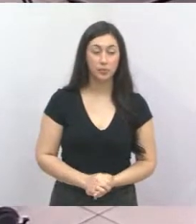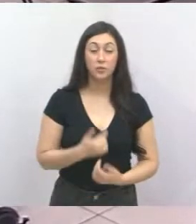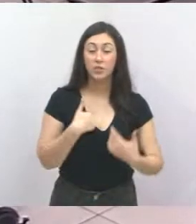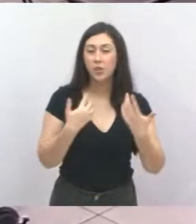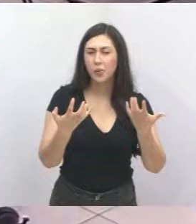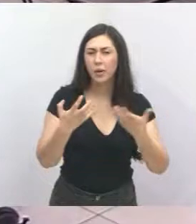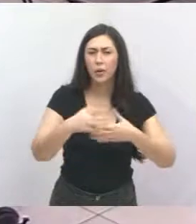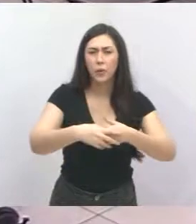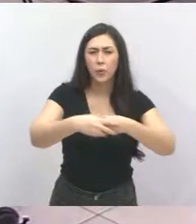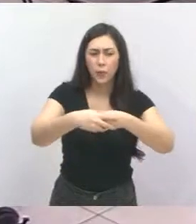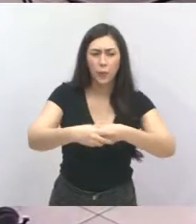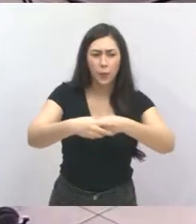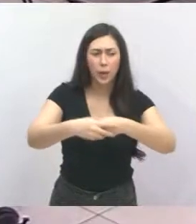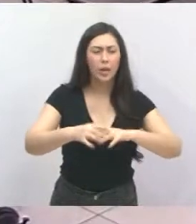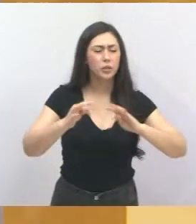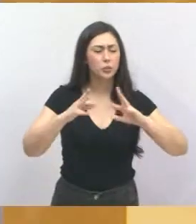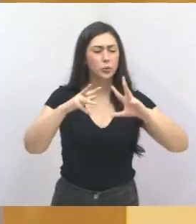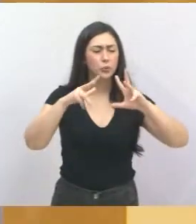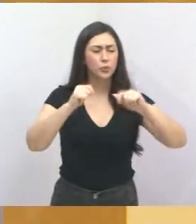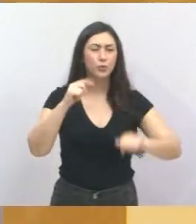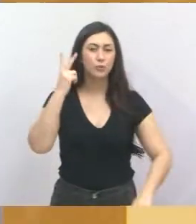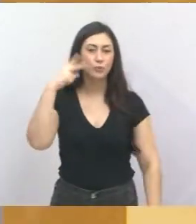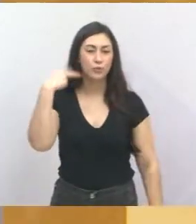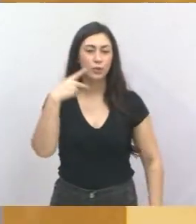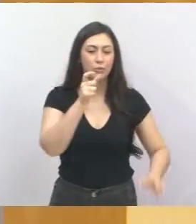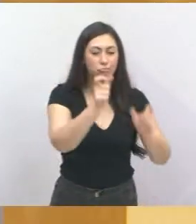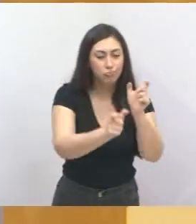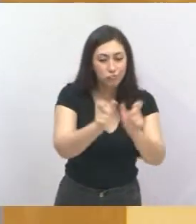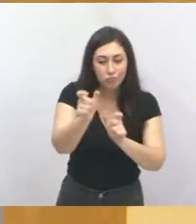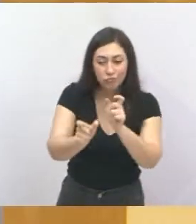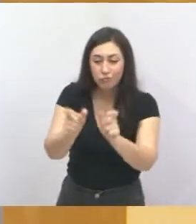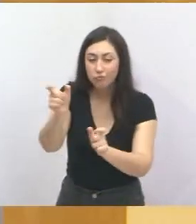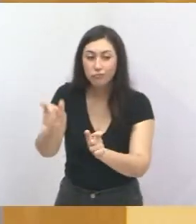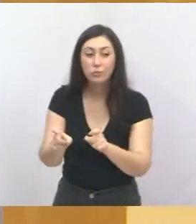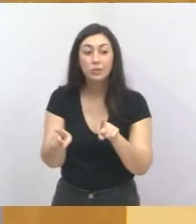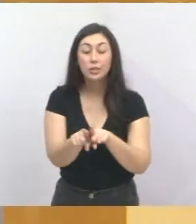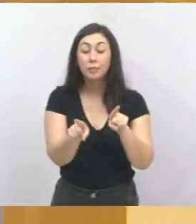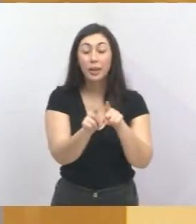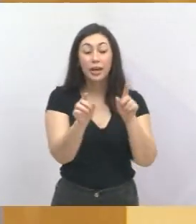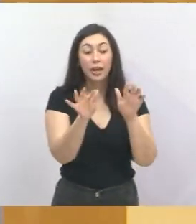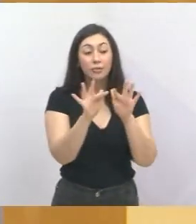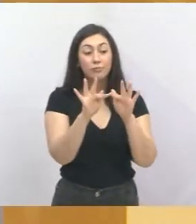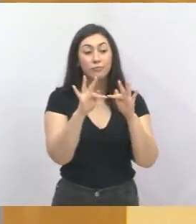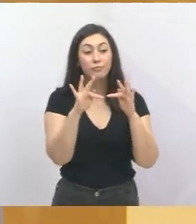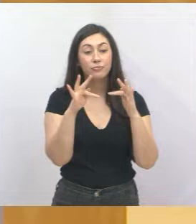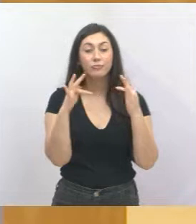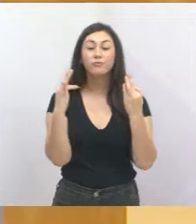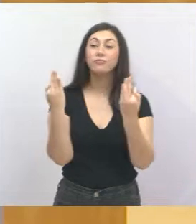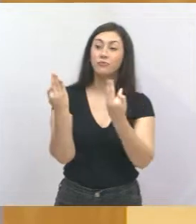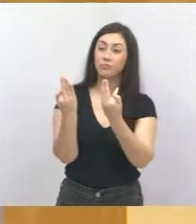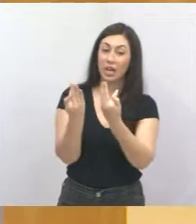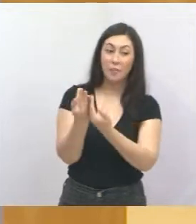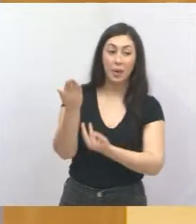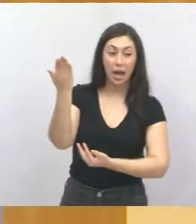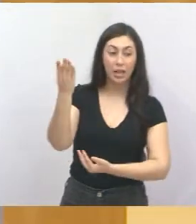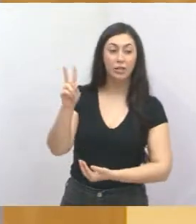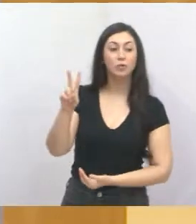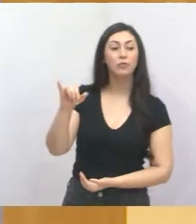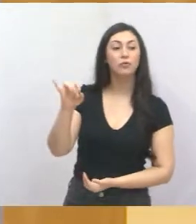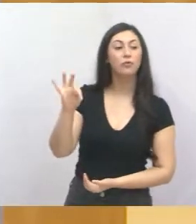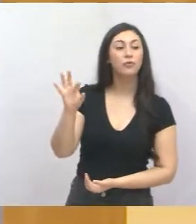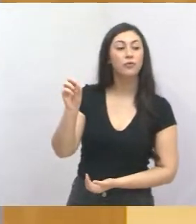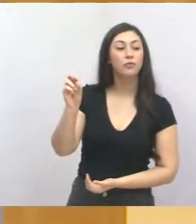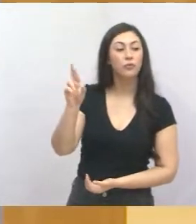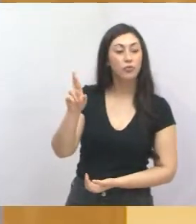Quero cumprimentar todos os vereadores, vereadoras aqui presentes, a família do senhor Vitor Fraga também